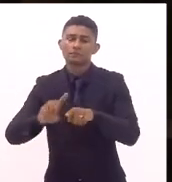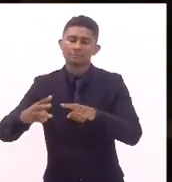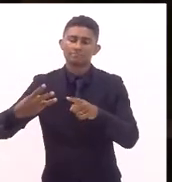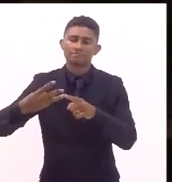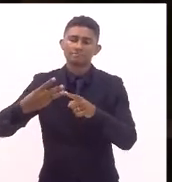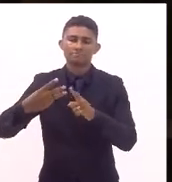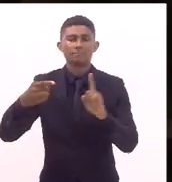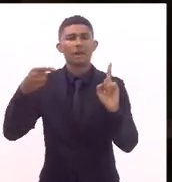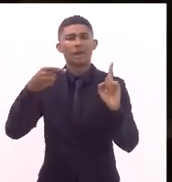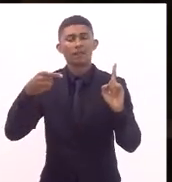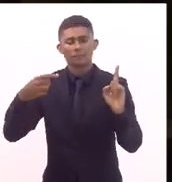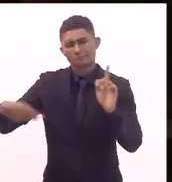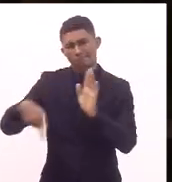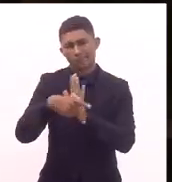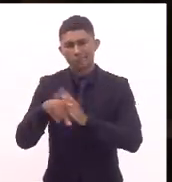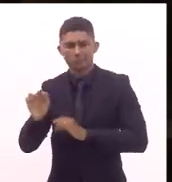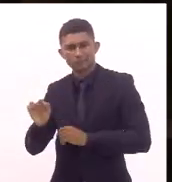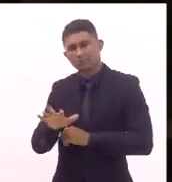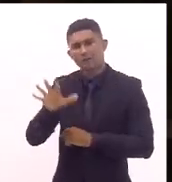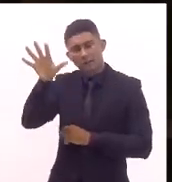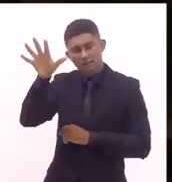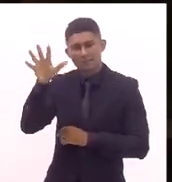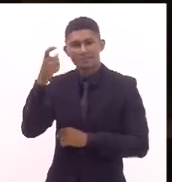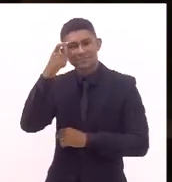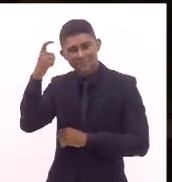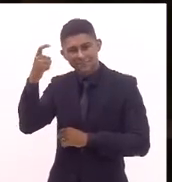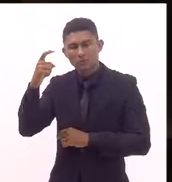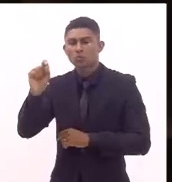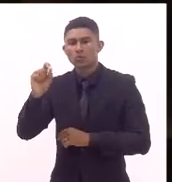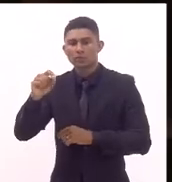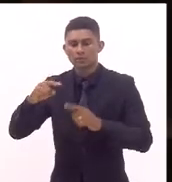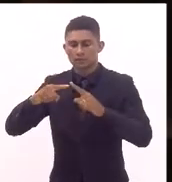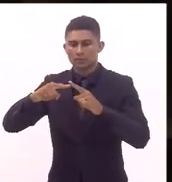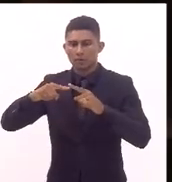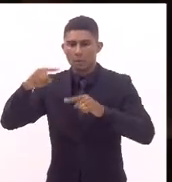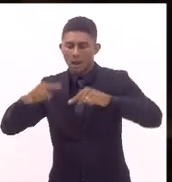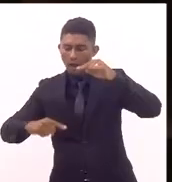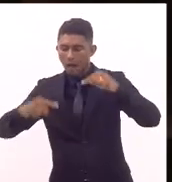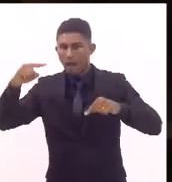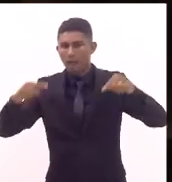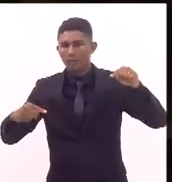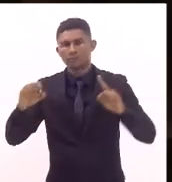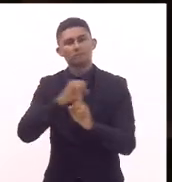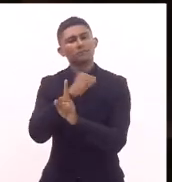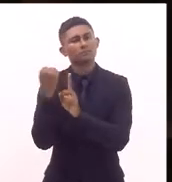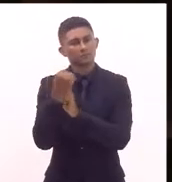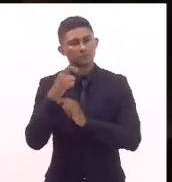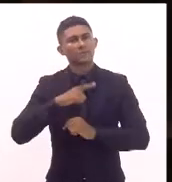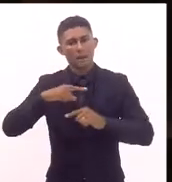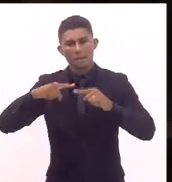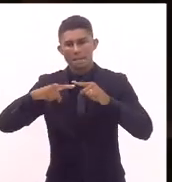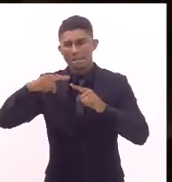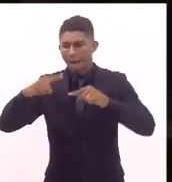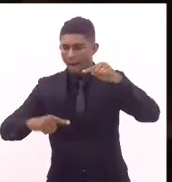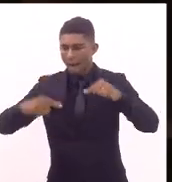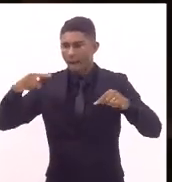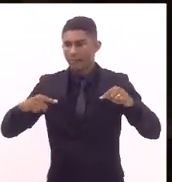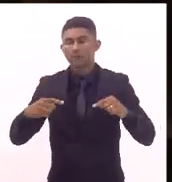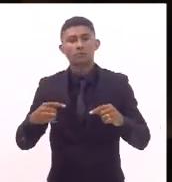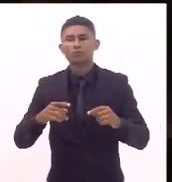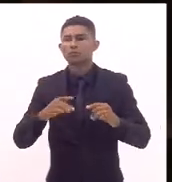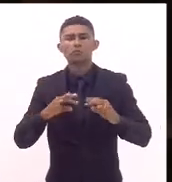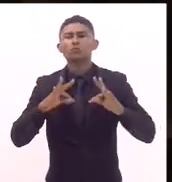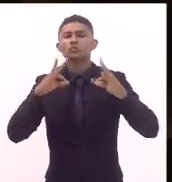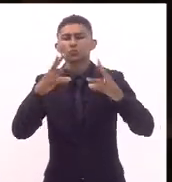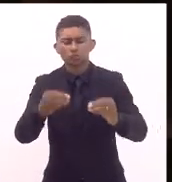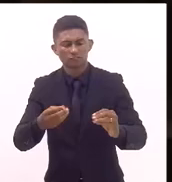favelada a questão da desigualdade social que está presente aqui então é isso que é bem né